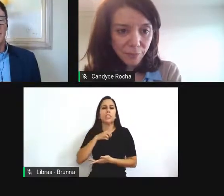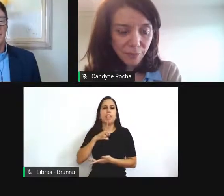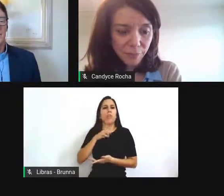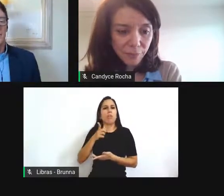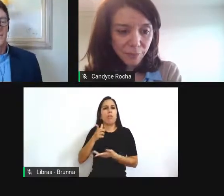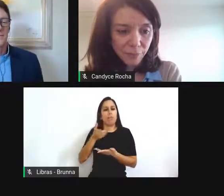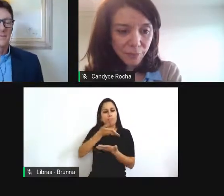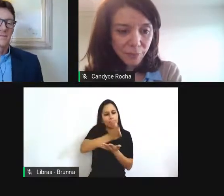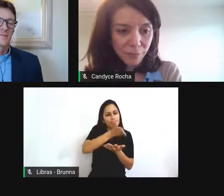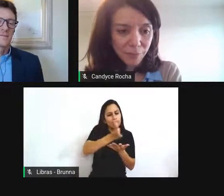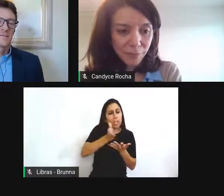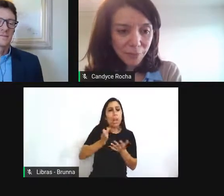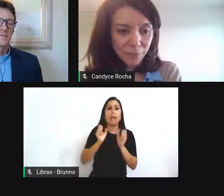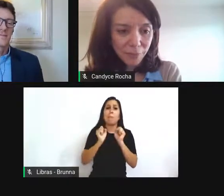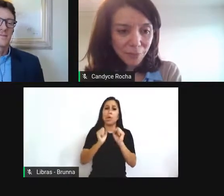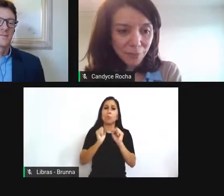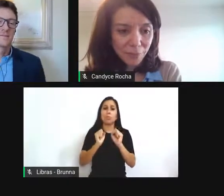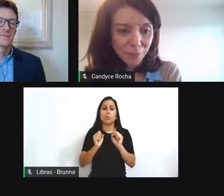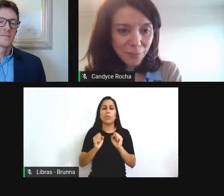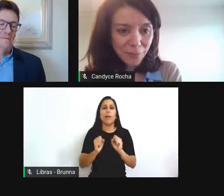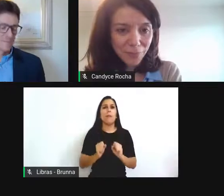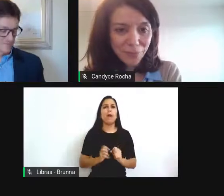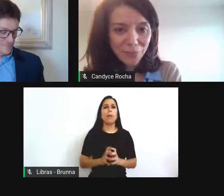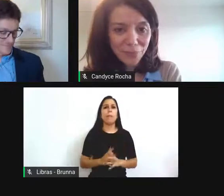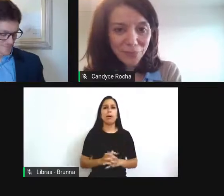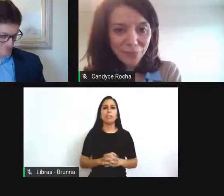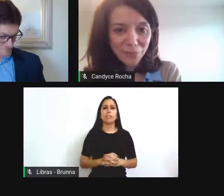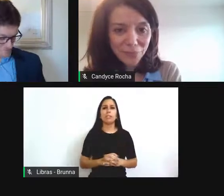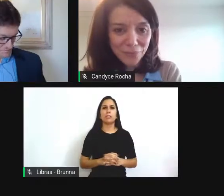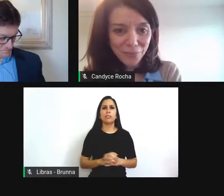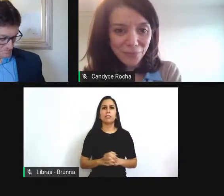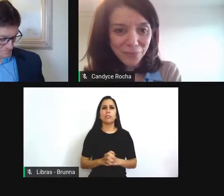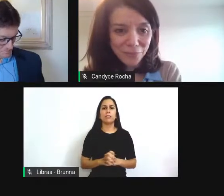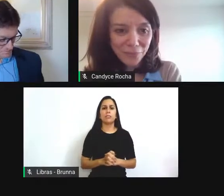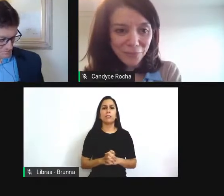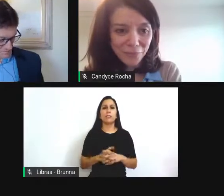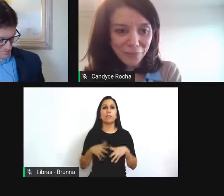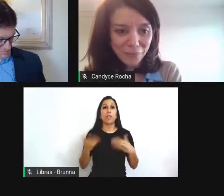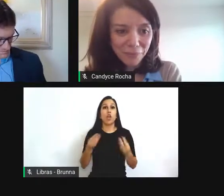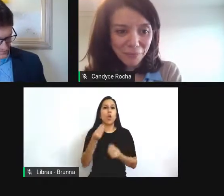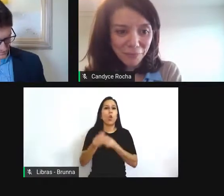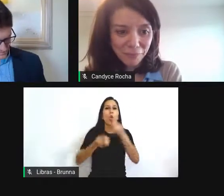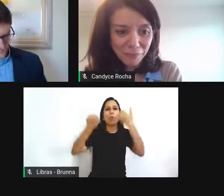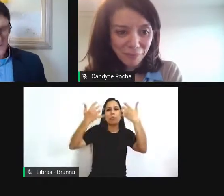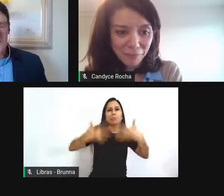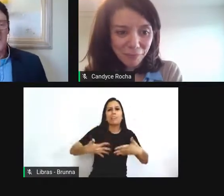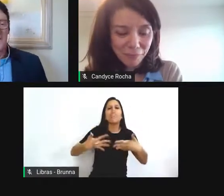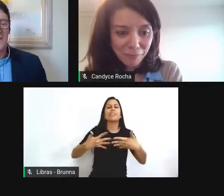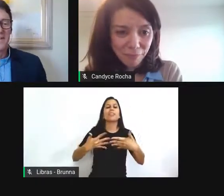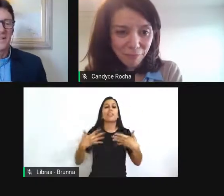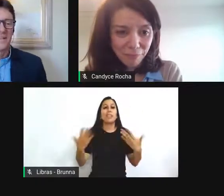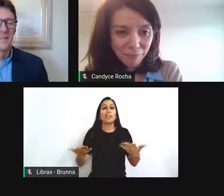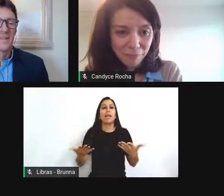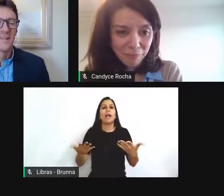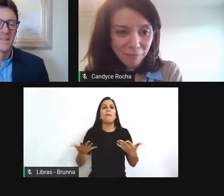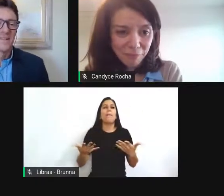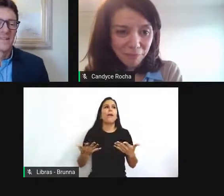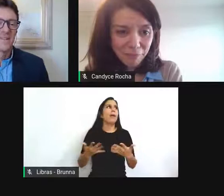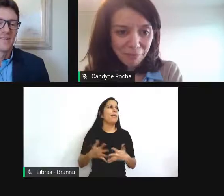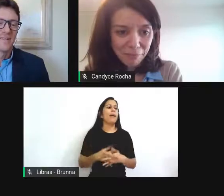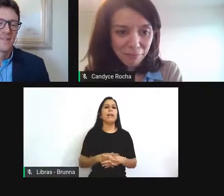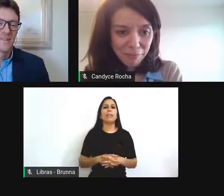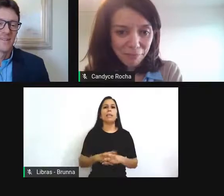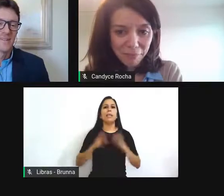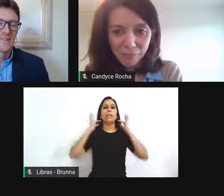pode fazer assim, essa. Eu fui explicando para eles como fazer, né? Então,